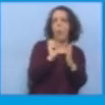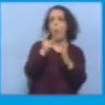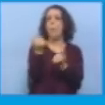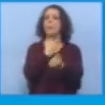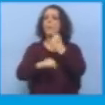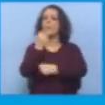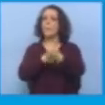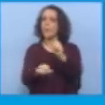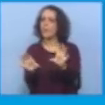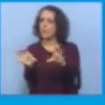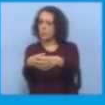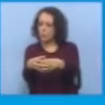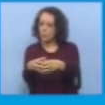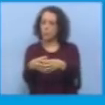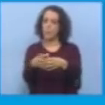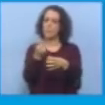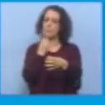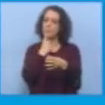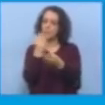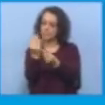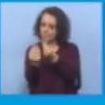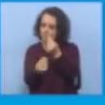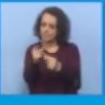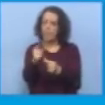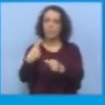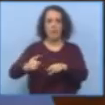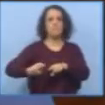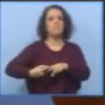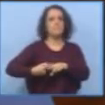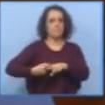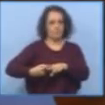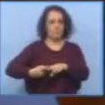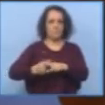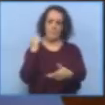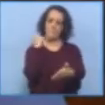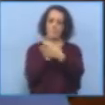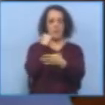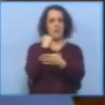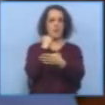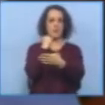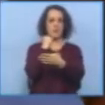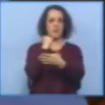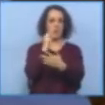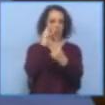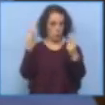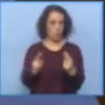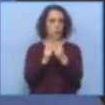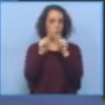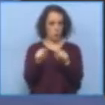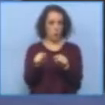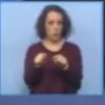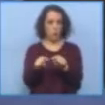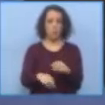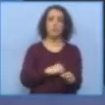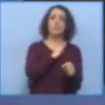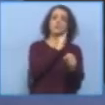onde a gente percebe que houve um impulso muito grande, que teve ali um marco importante nas jornadas. Há outras onde a